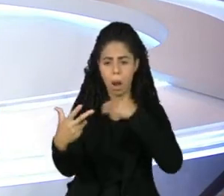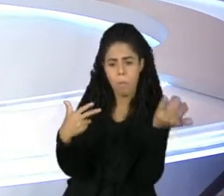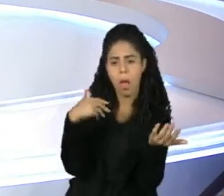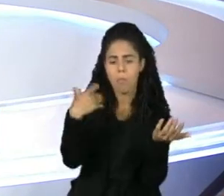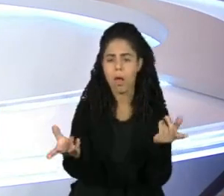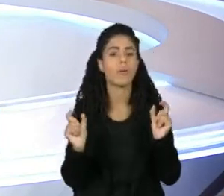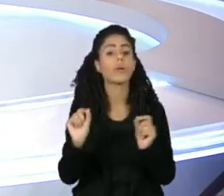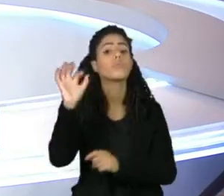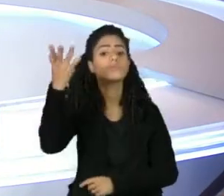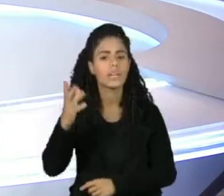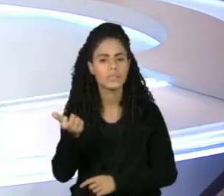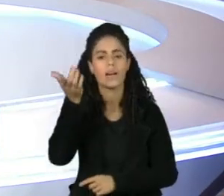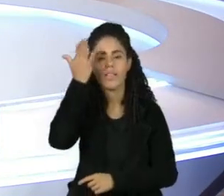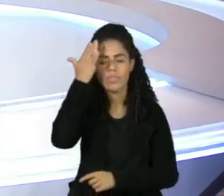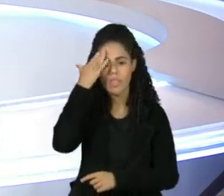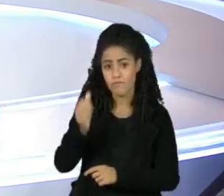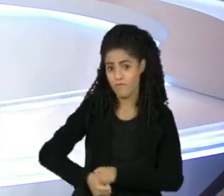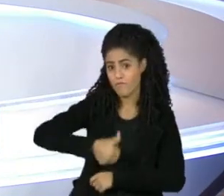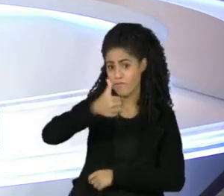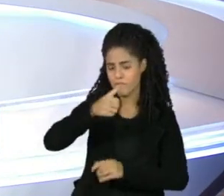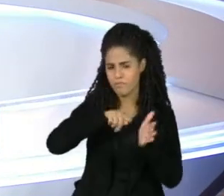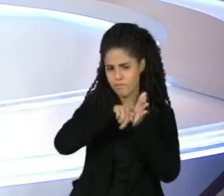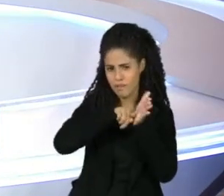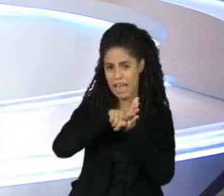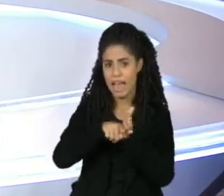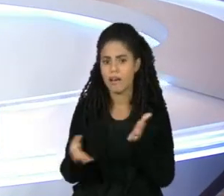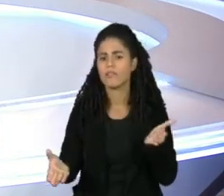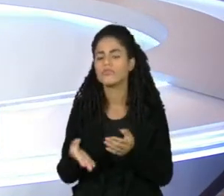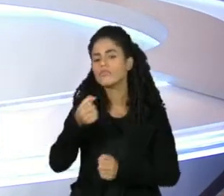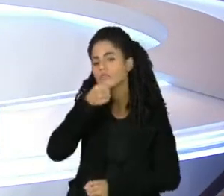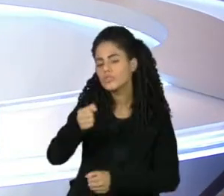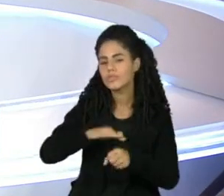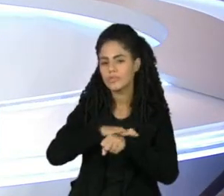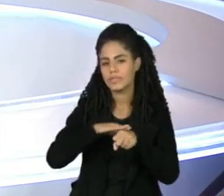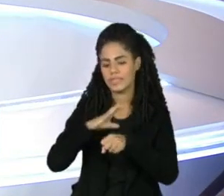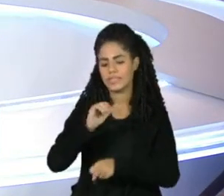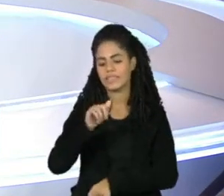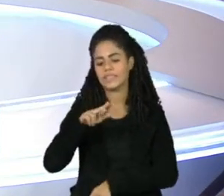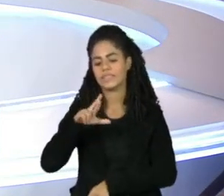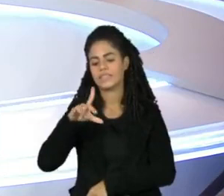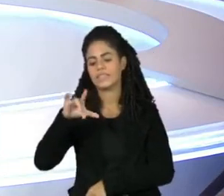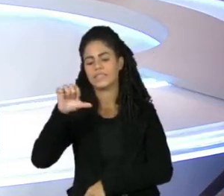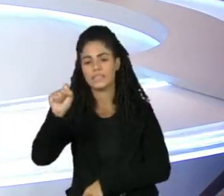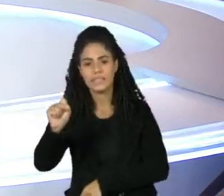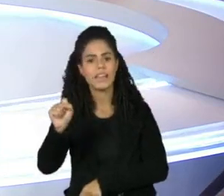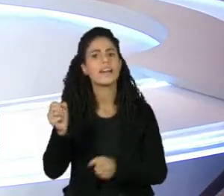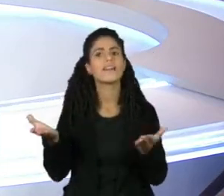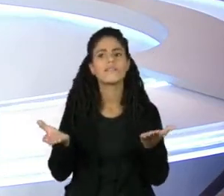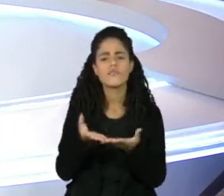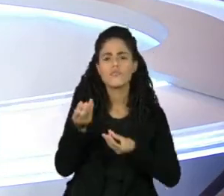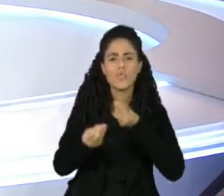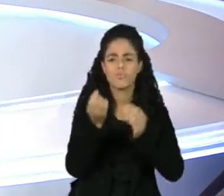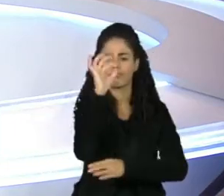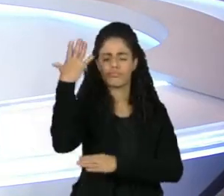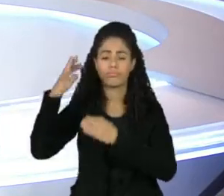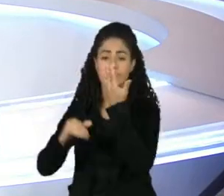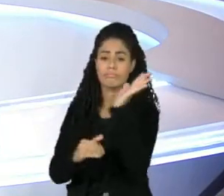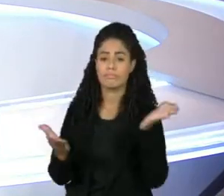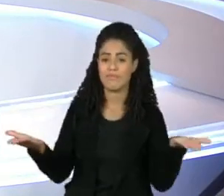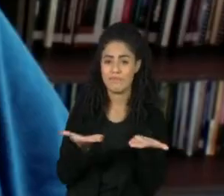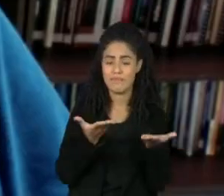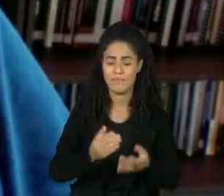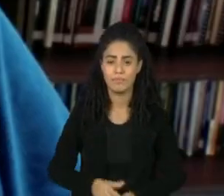parecido com um deserto. Eu conversei com o professor Carlos Nobre sobre o reconhecimento de agora e os rumos ambientais da